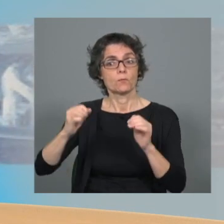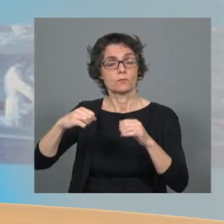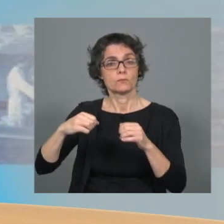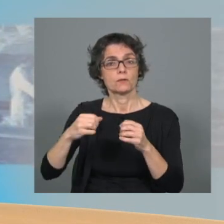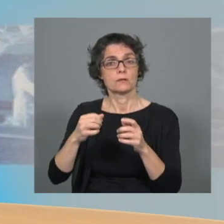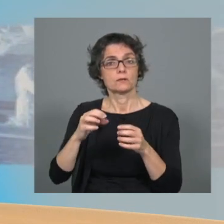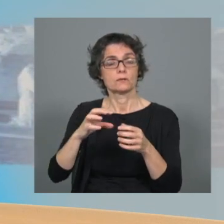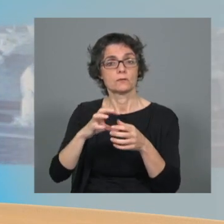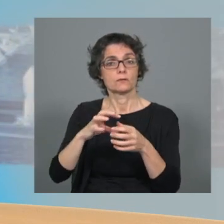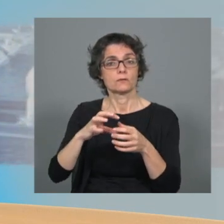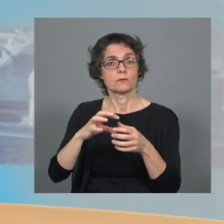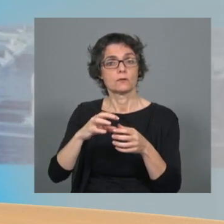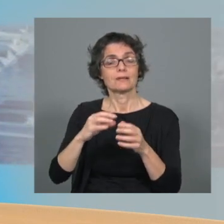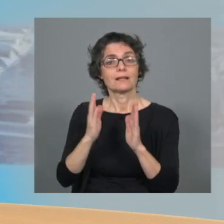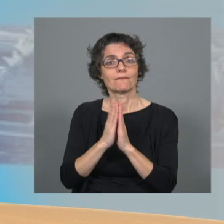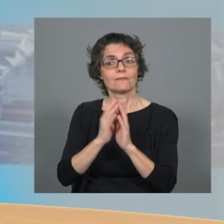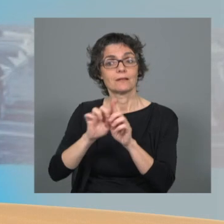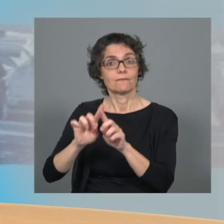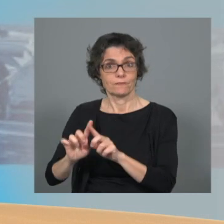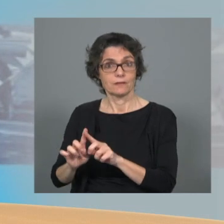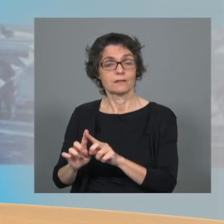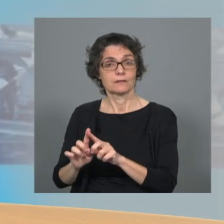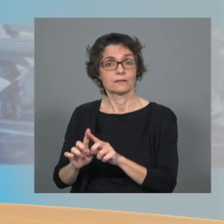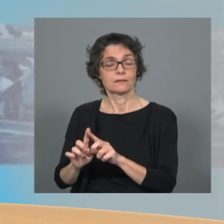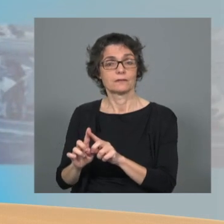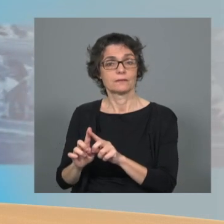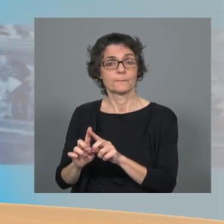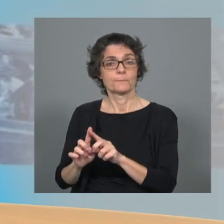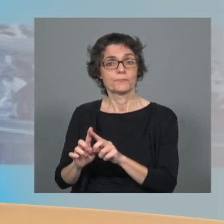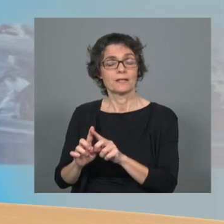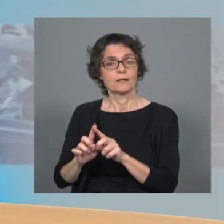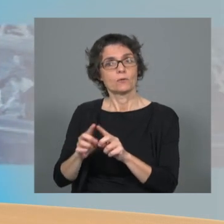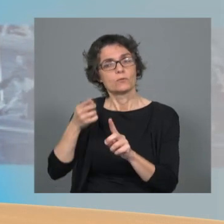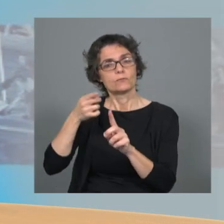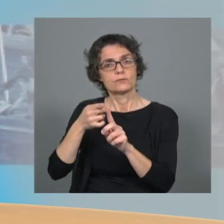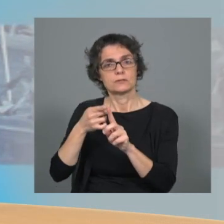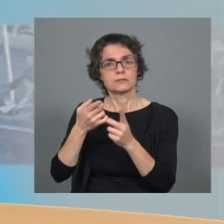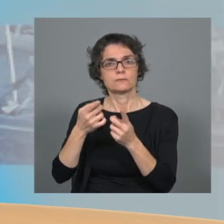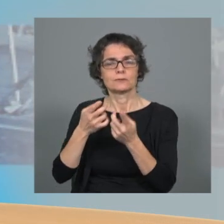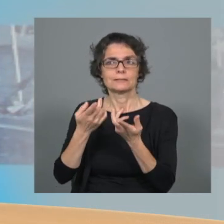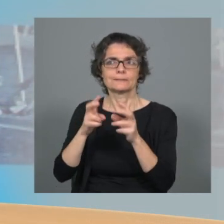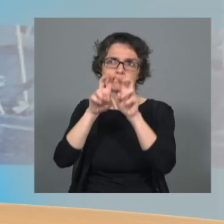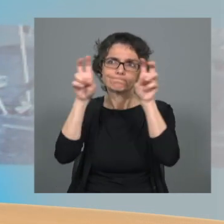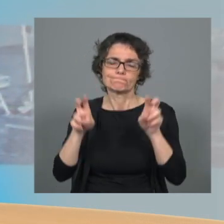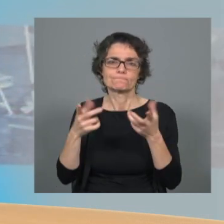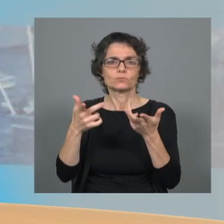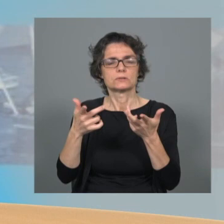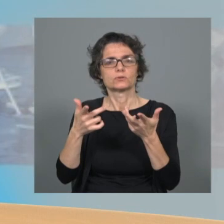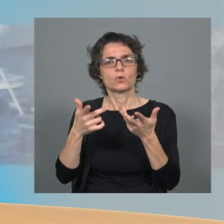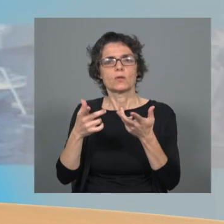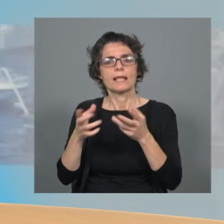mesmo várias confissões religiosas, para uma certificação das ecocomunidades.